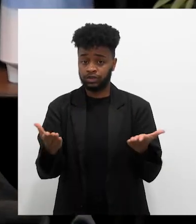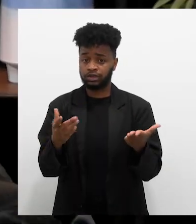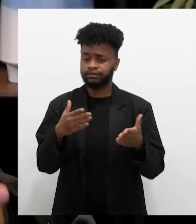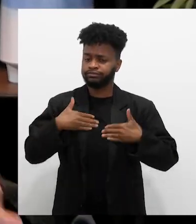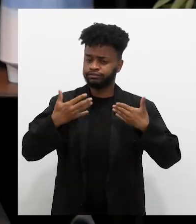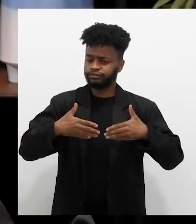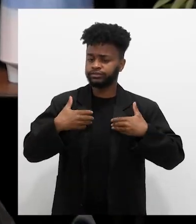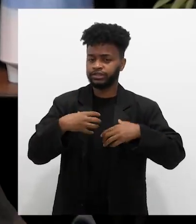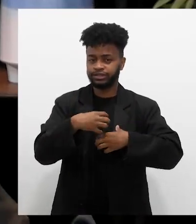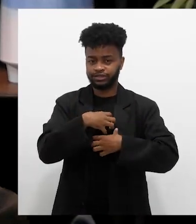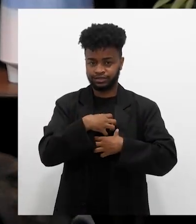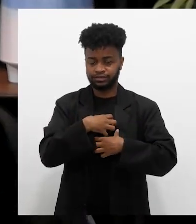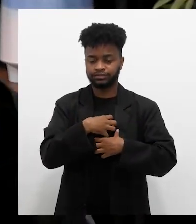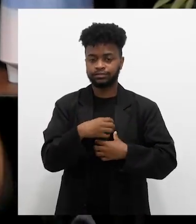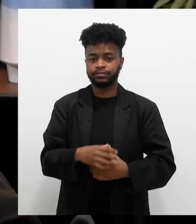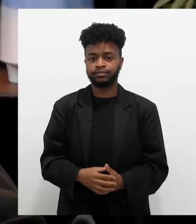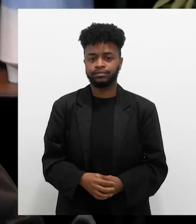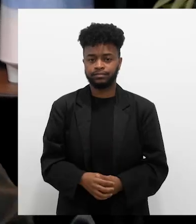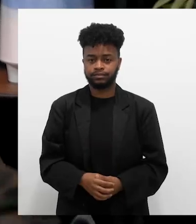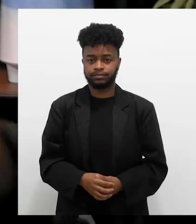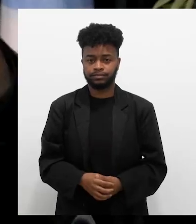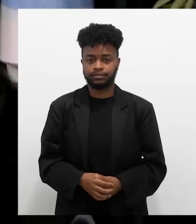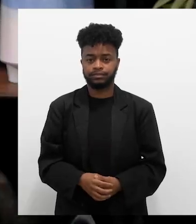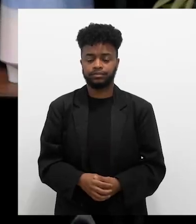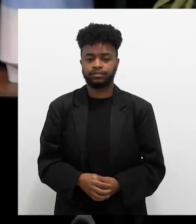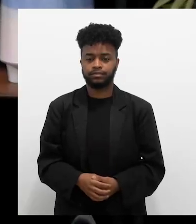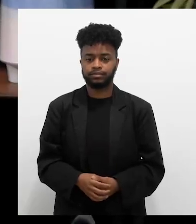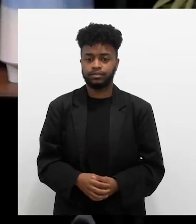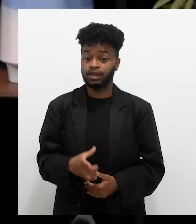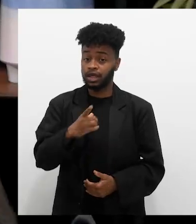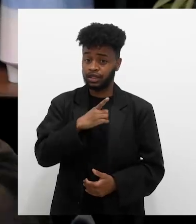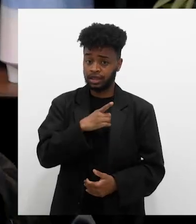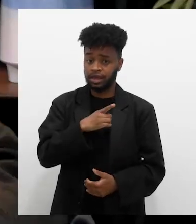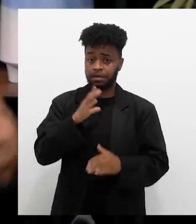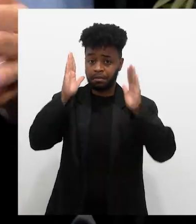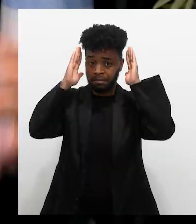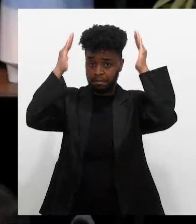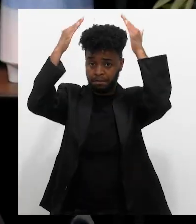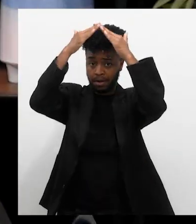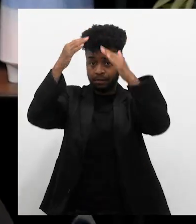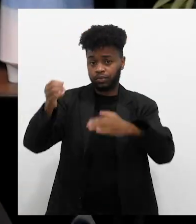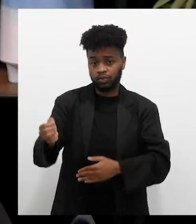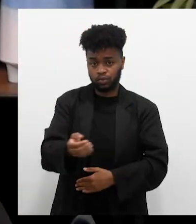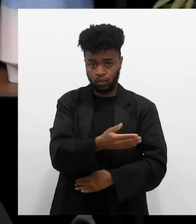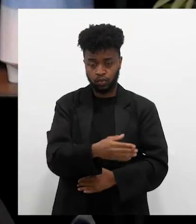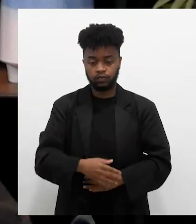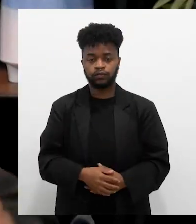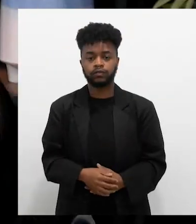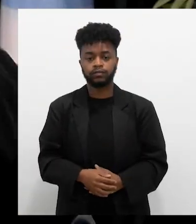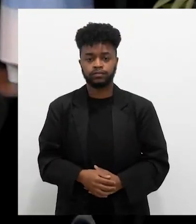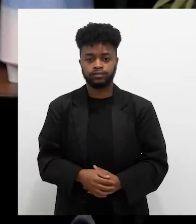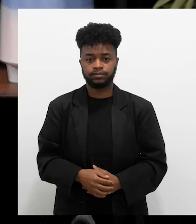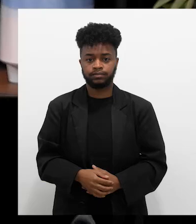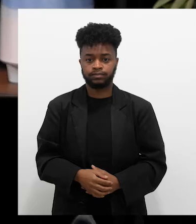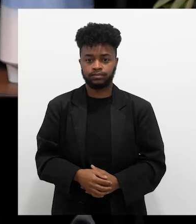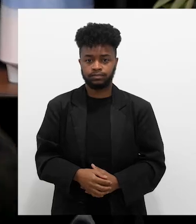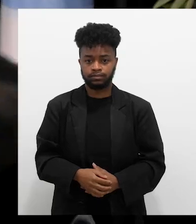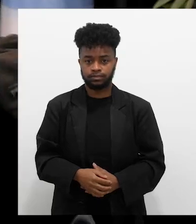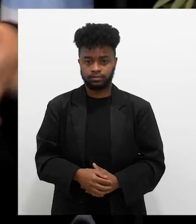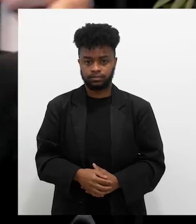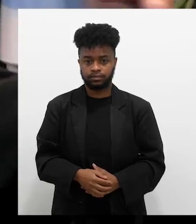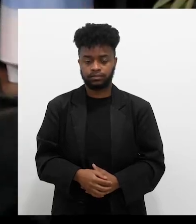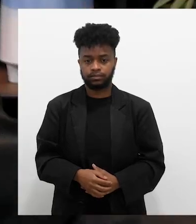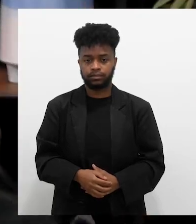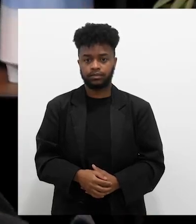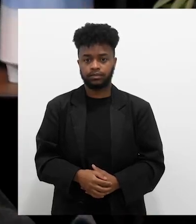anuncio uma grande alegria. Habemus papam. Temos um Papa. Eminentissimum,